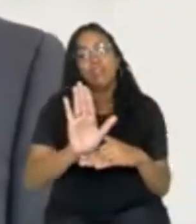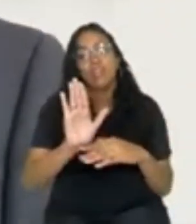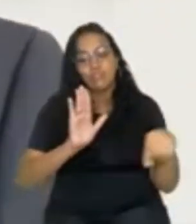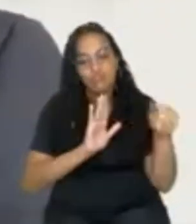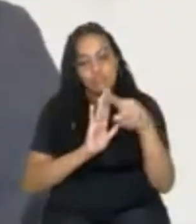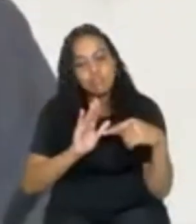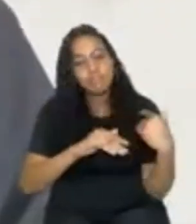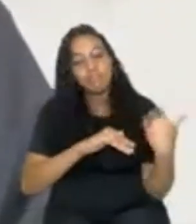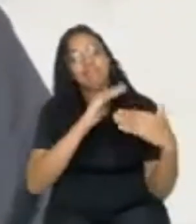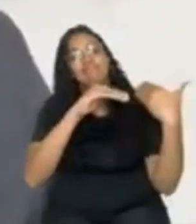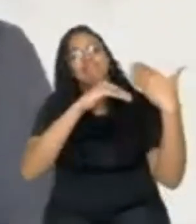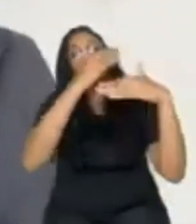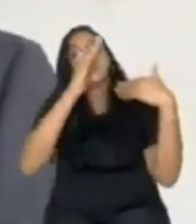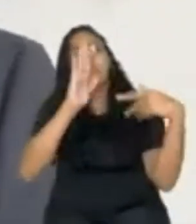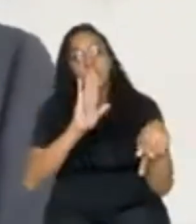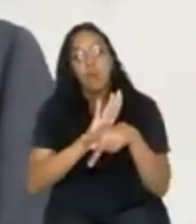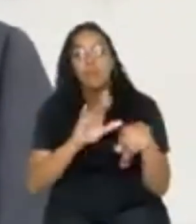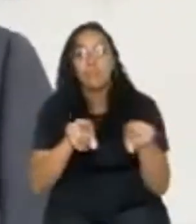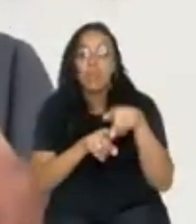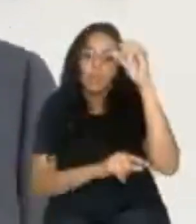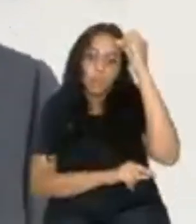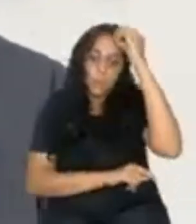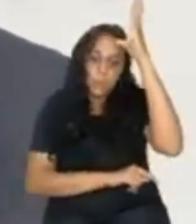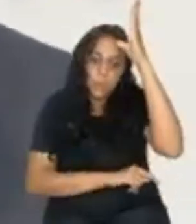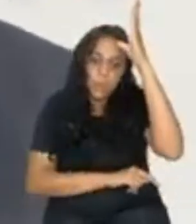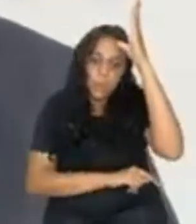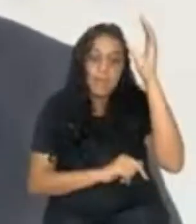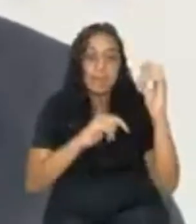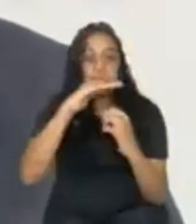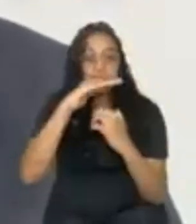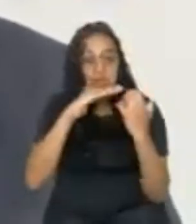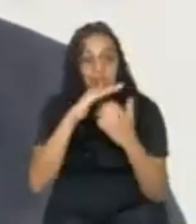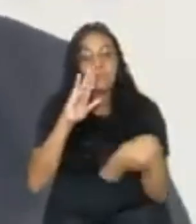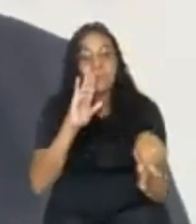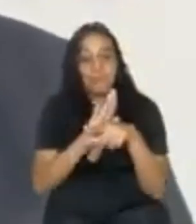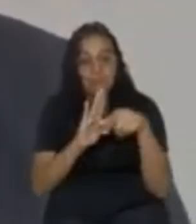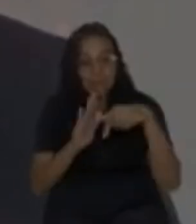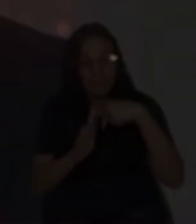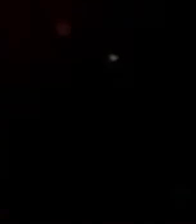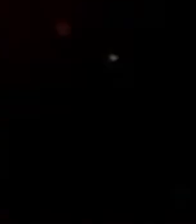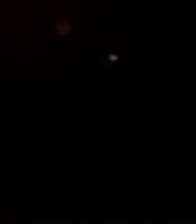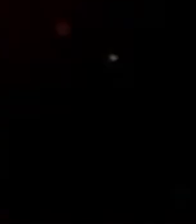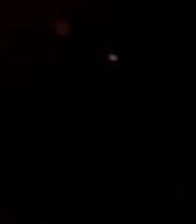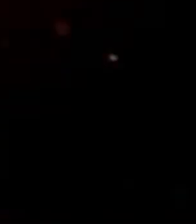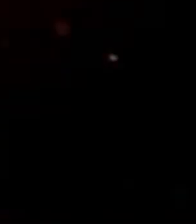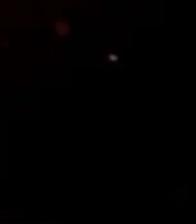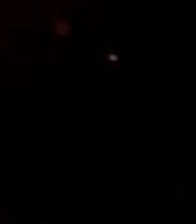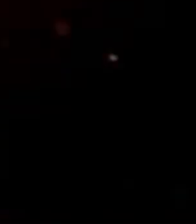colaborando com o desenvolvimento e com o crescimento do mercado de seguros e do próprio Brasil.